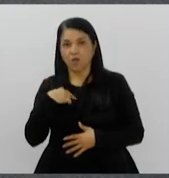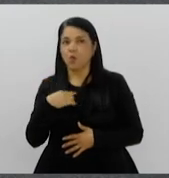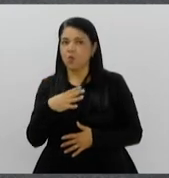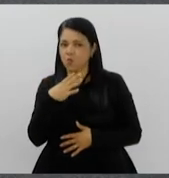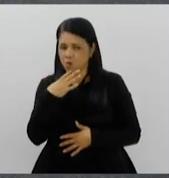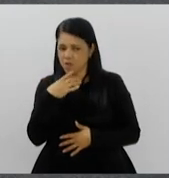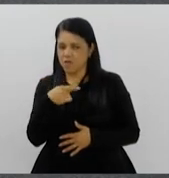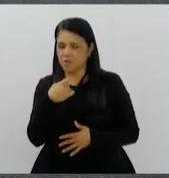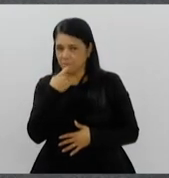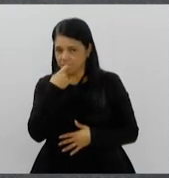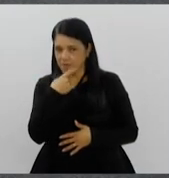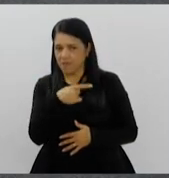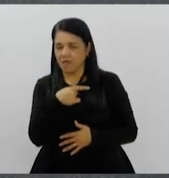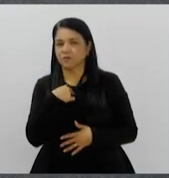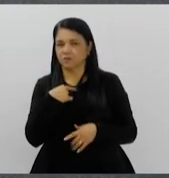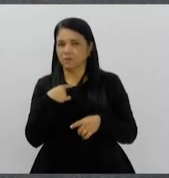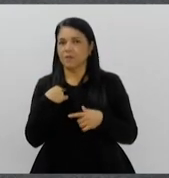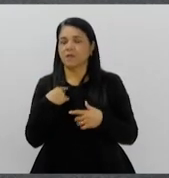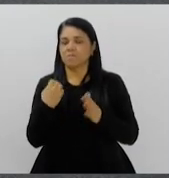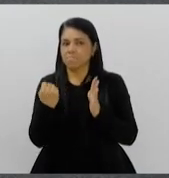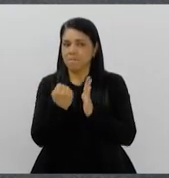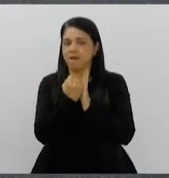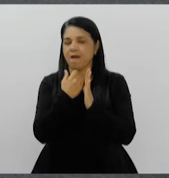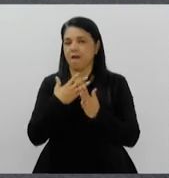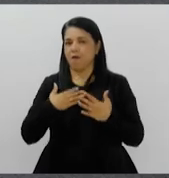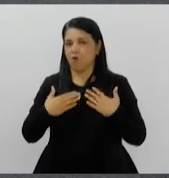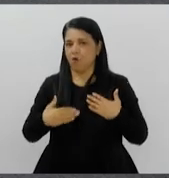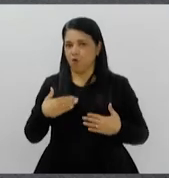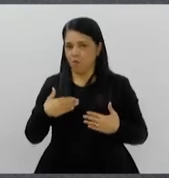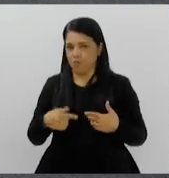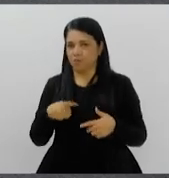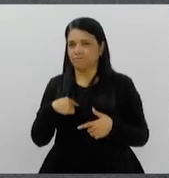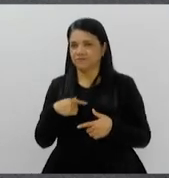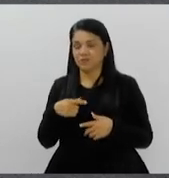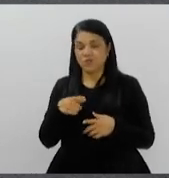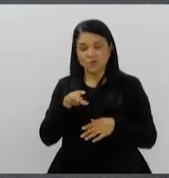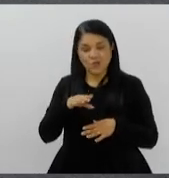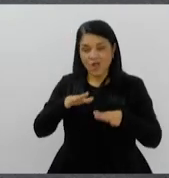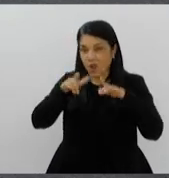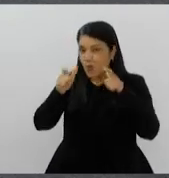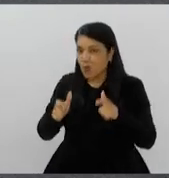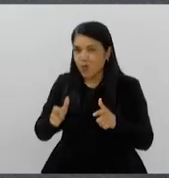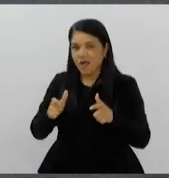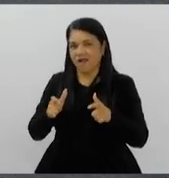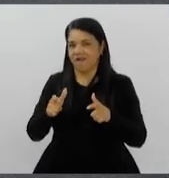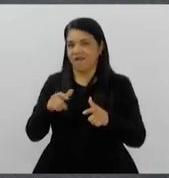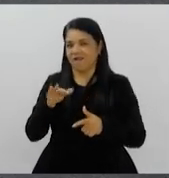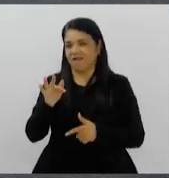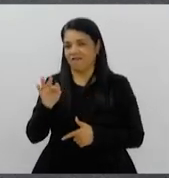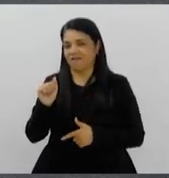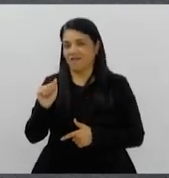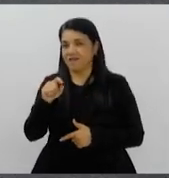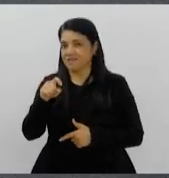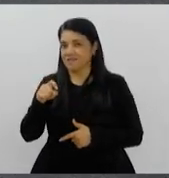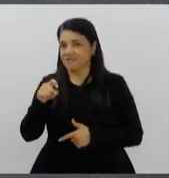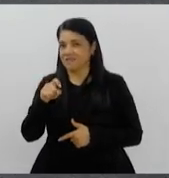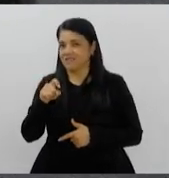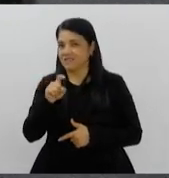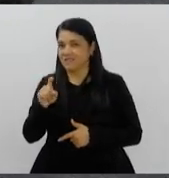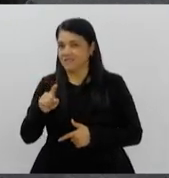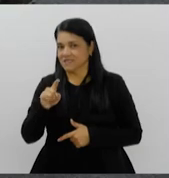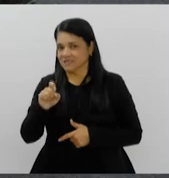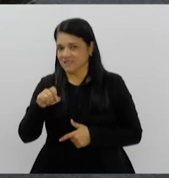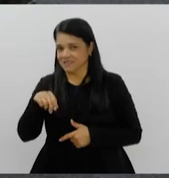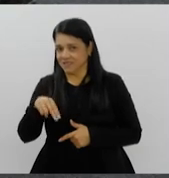torturas. Vossa Excelência foi feliz, porque não é de uma fazenda que a gente está falando. A gente está falando de um processo que